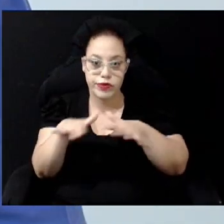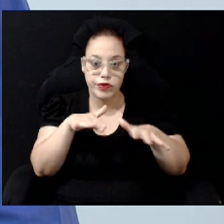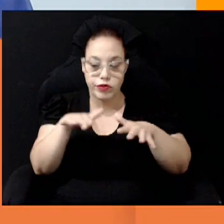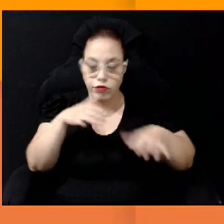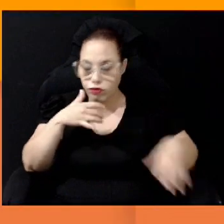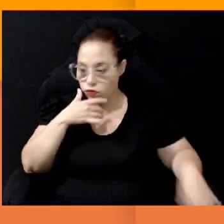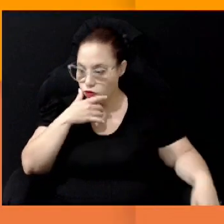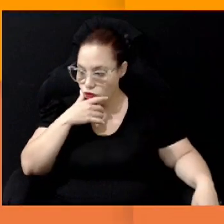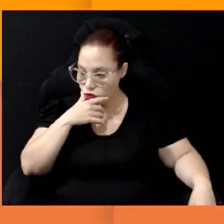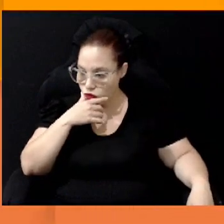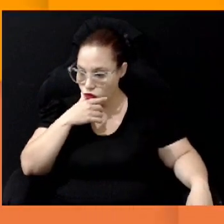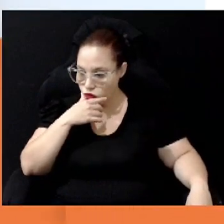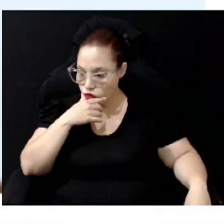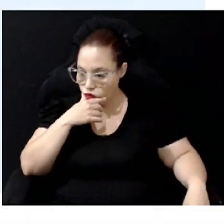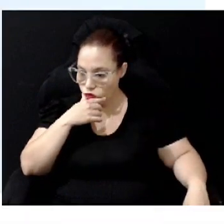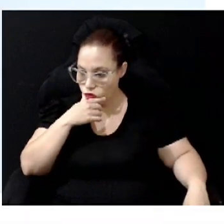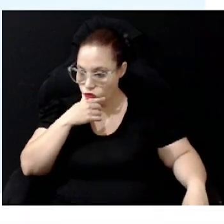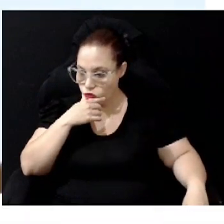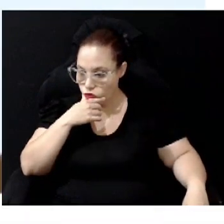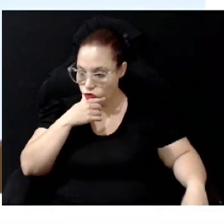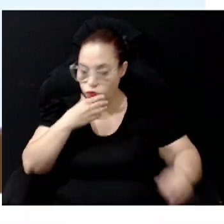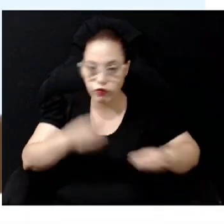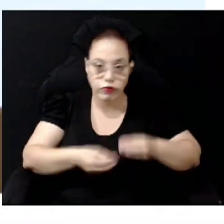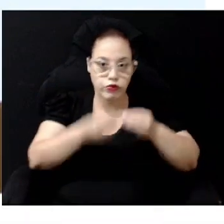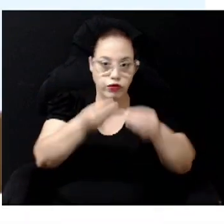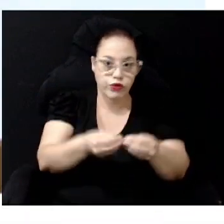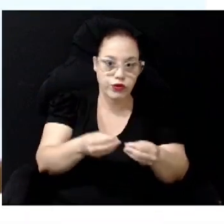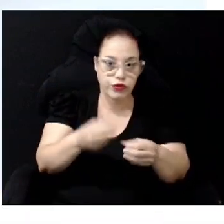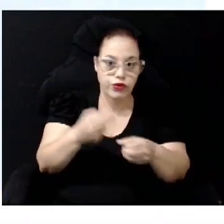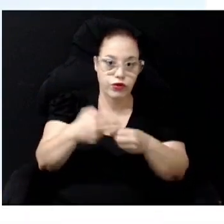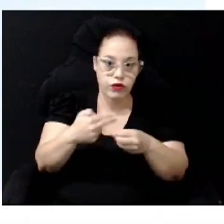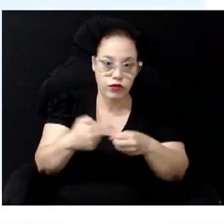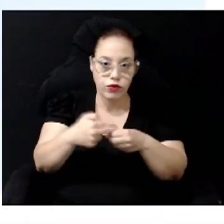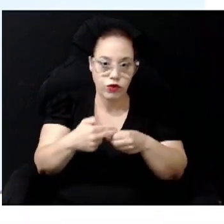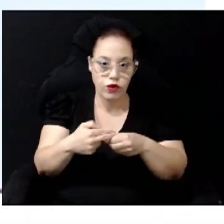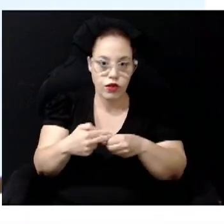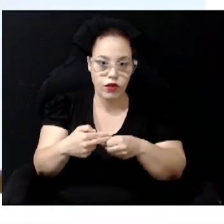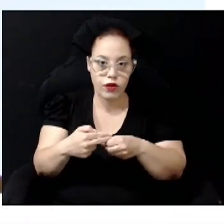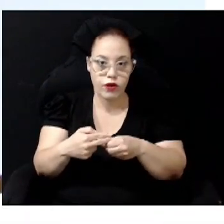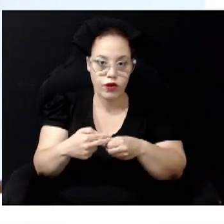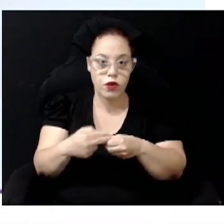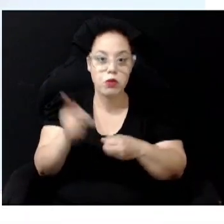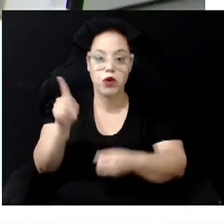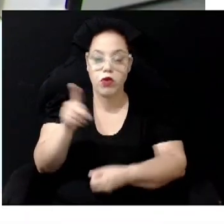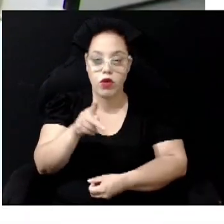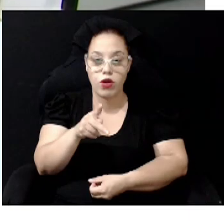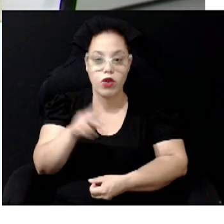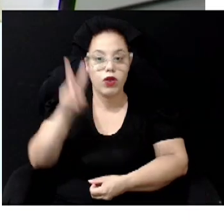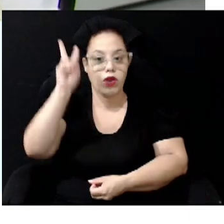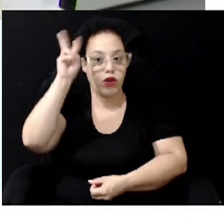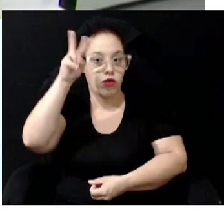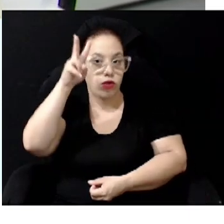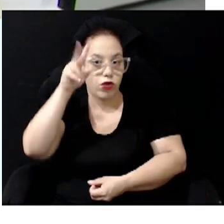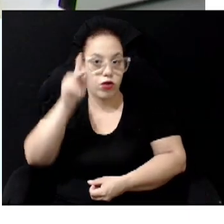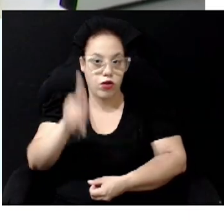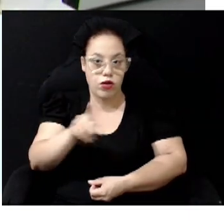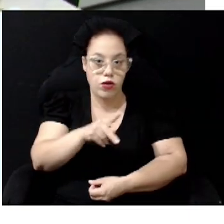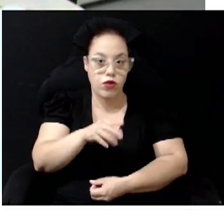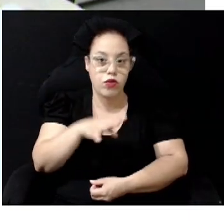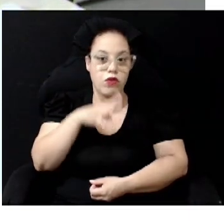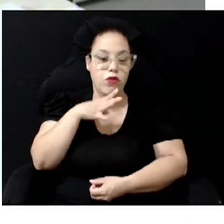essa formação que nós oferecemos aqui na Unicamp, né, então, além de formarmos professores de História e professoras de História para o ensino fundamental e